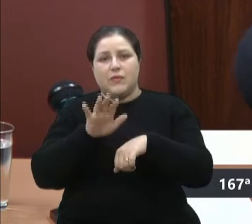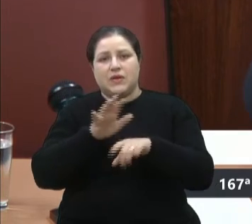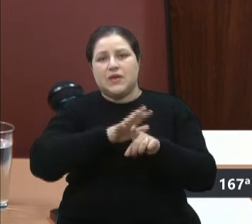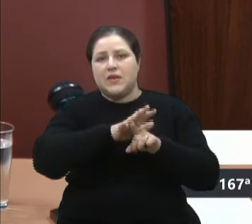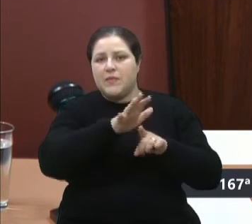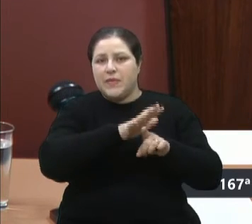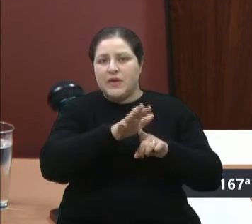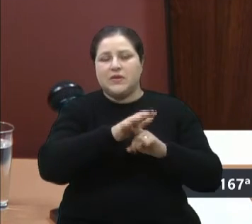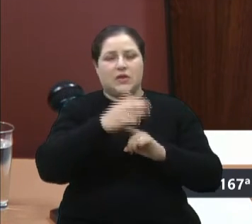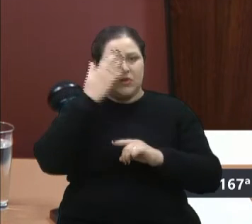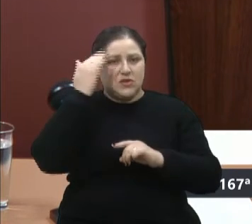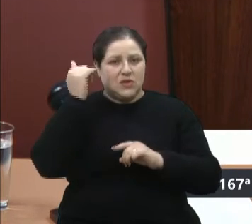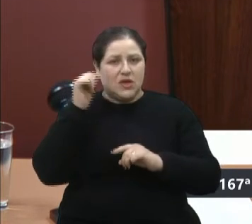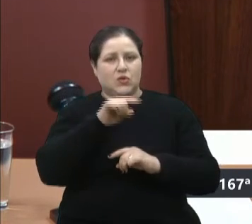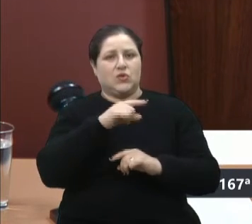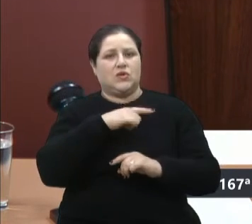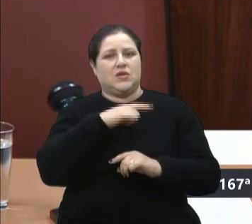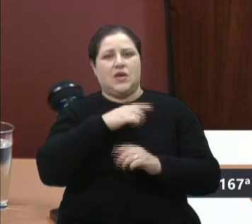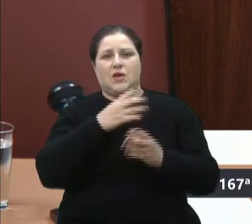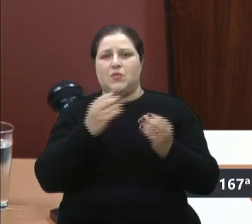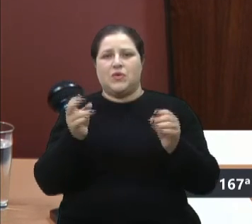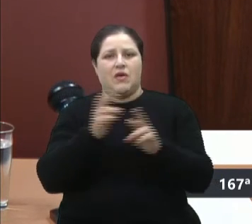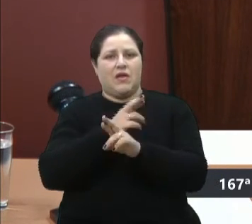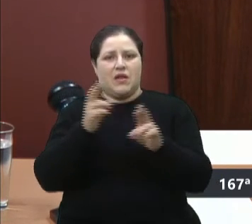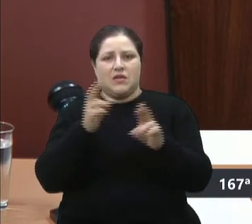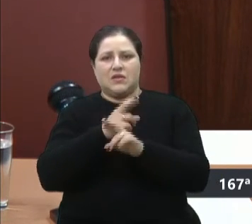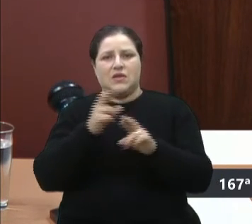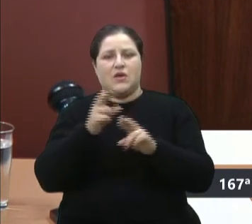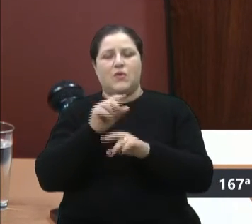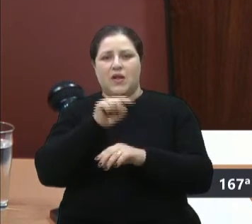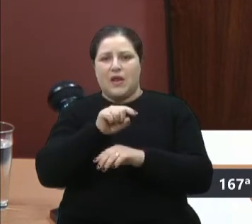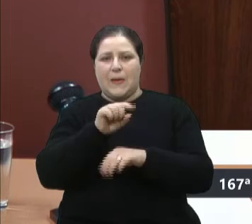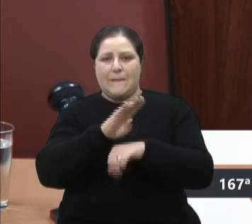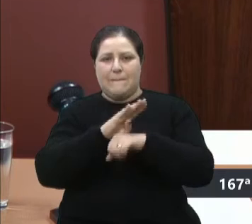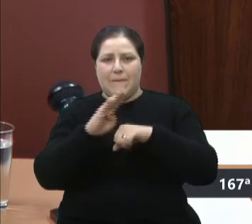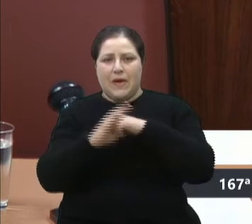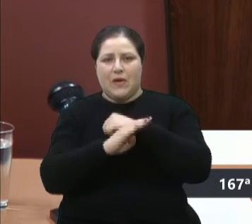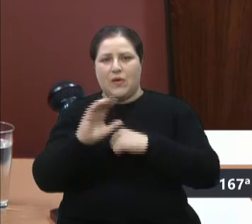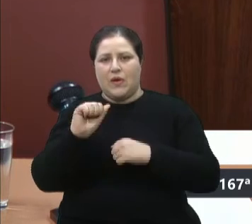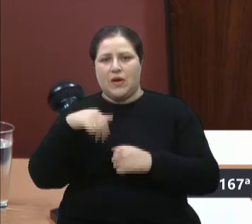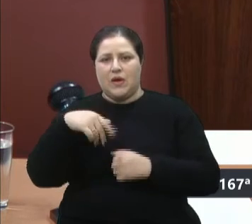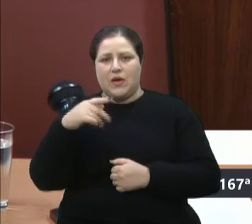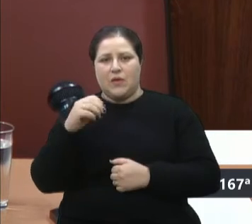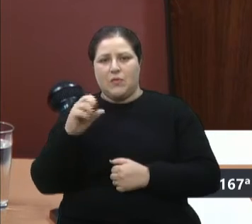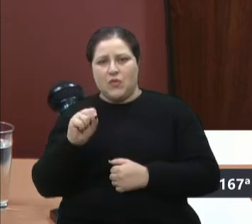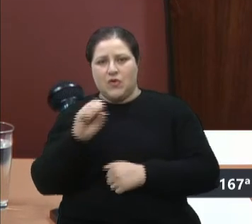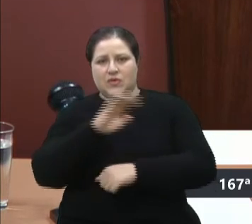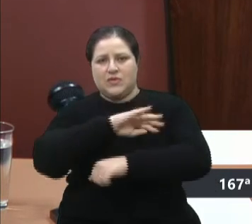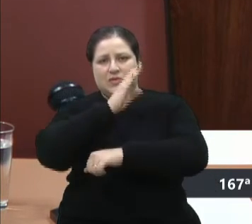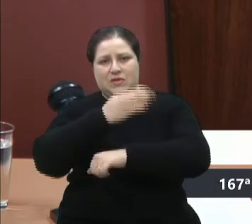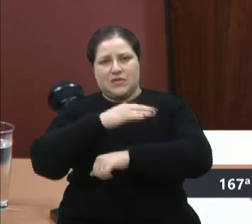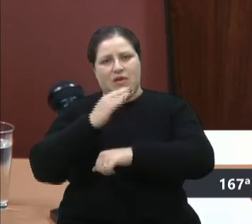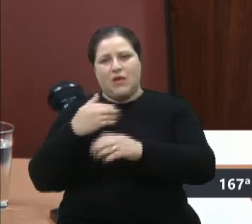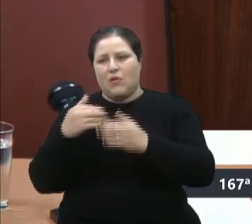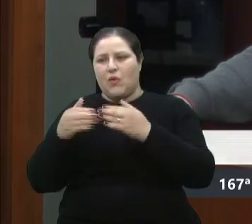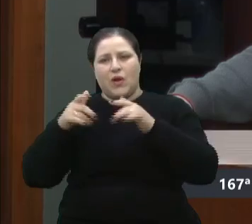sei que o senhor, né, também tem relação lá no Campos da Serra, e vários de nós temos, né, mas independente de ser lá em qualquer lugar da cidade. Obrigado,